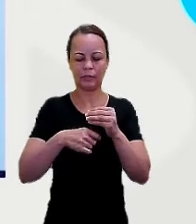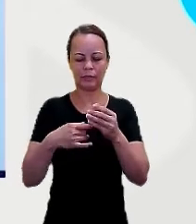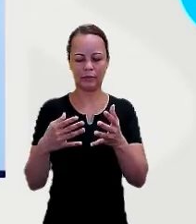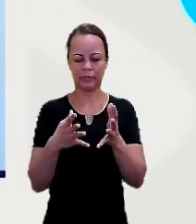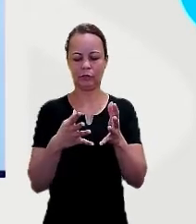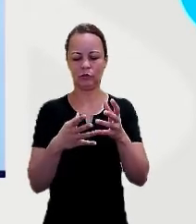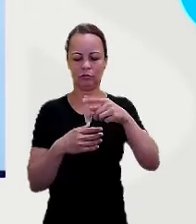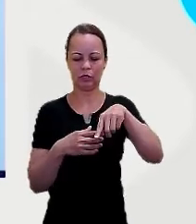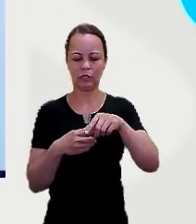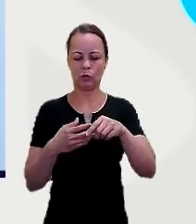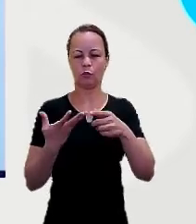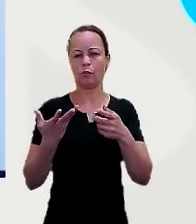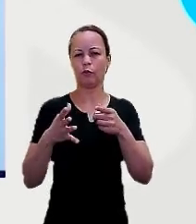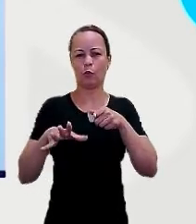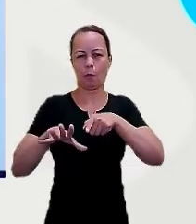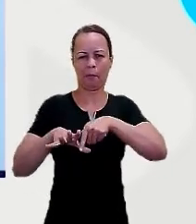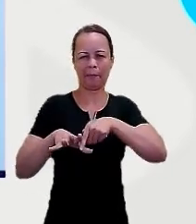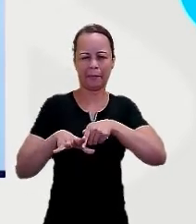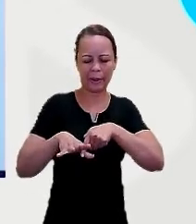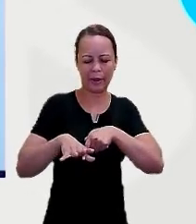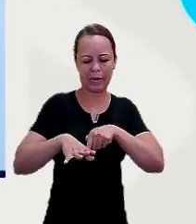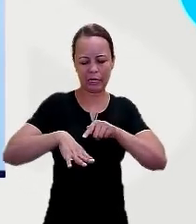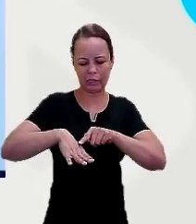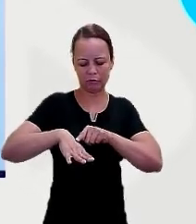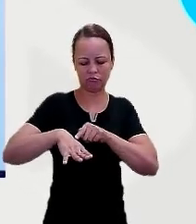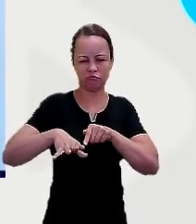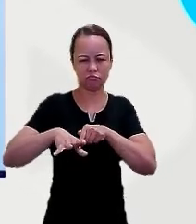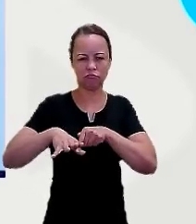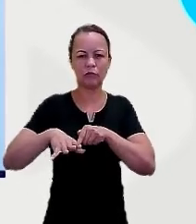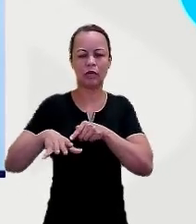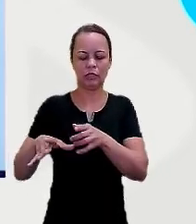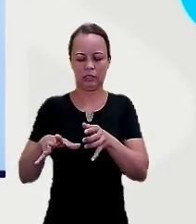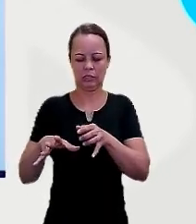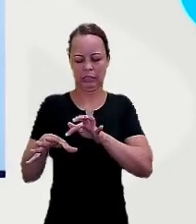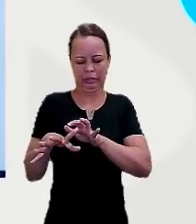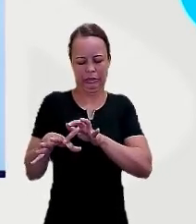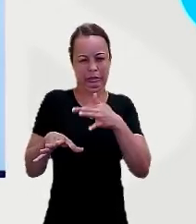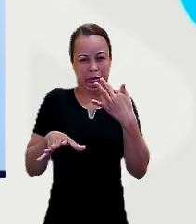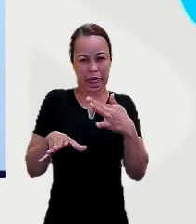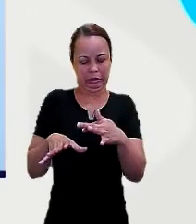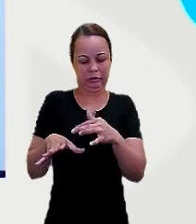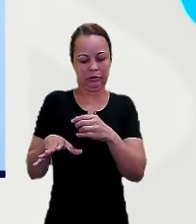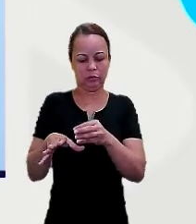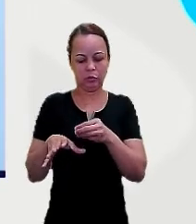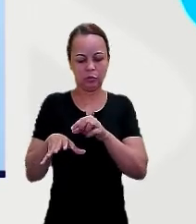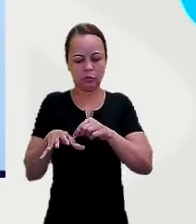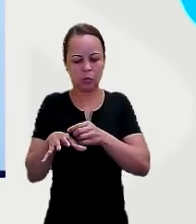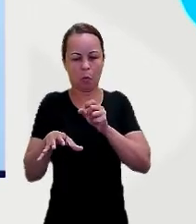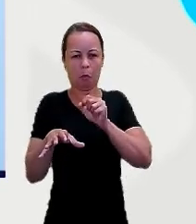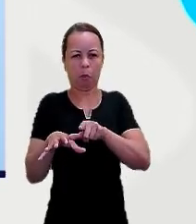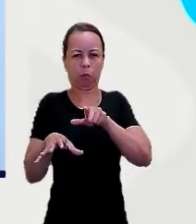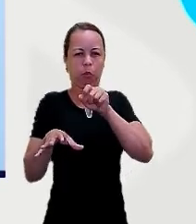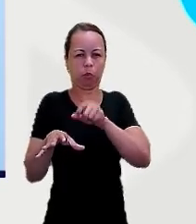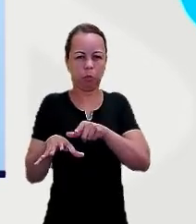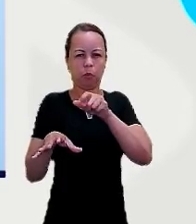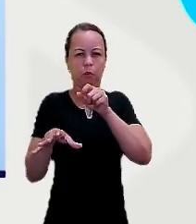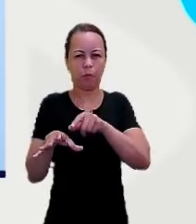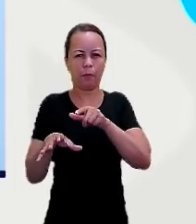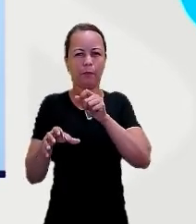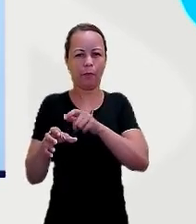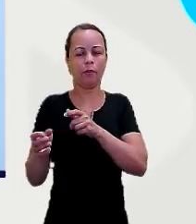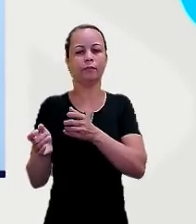entrando no dedão do pé, a célula nervosa, vocês estão vendo ali o corpo celular dos noceptores, o impulso que vai para a